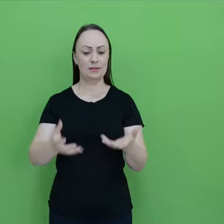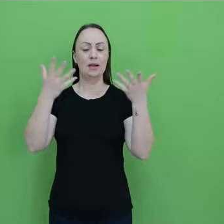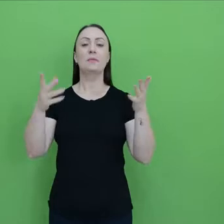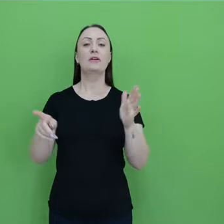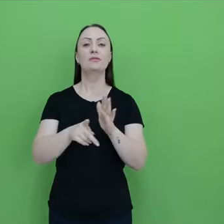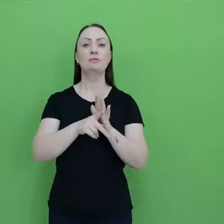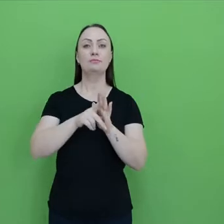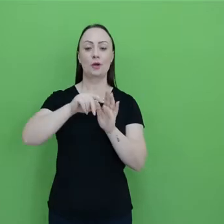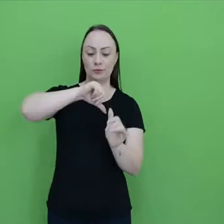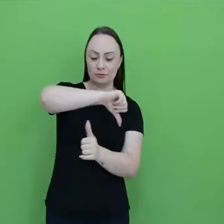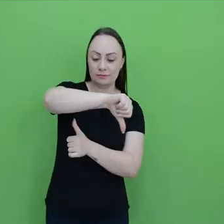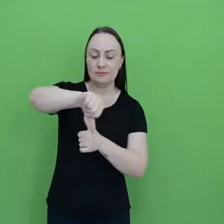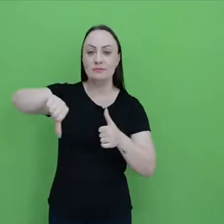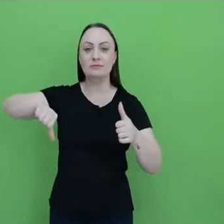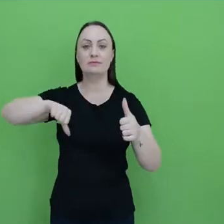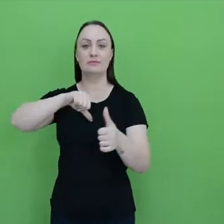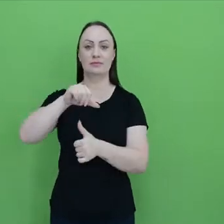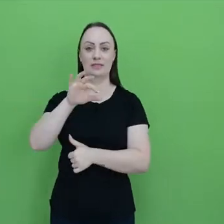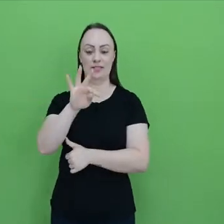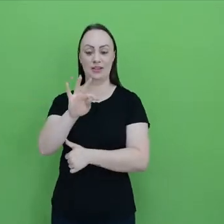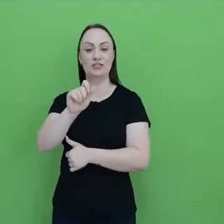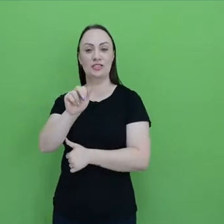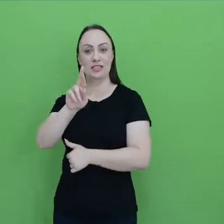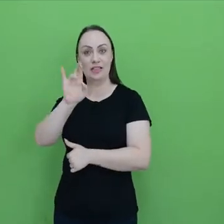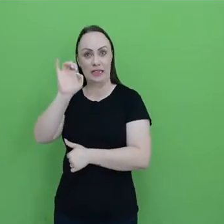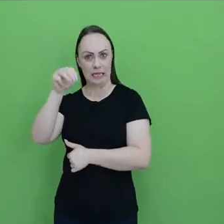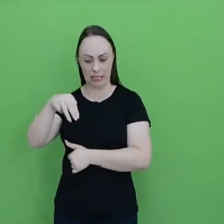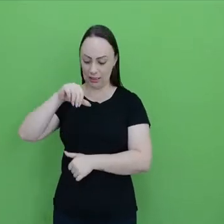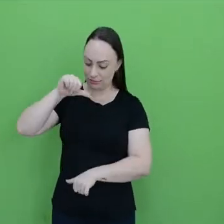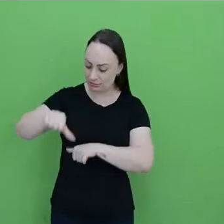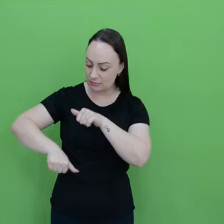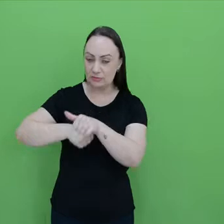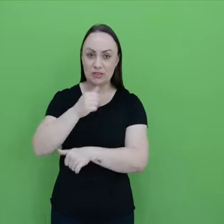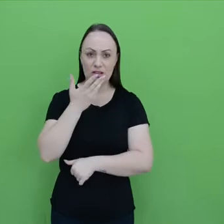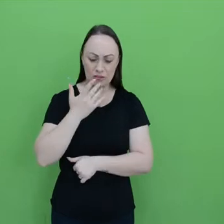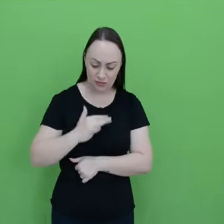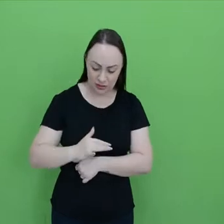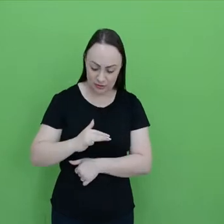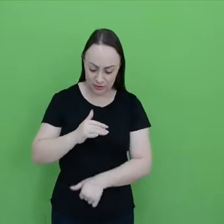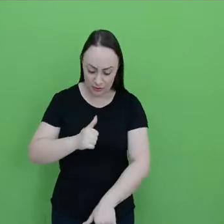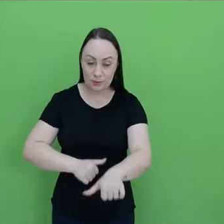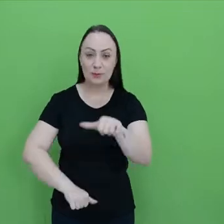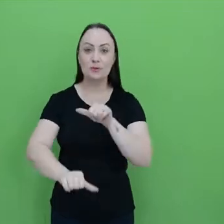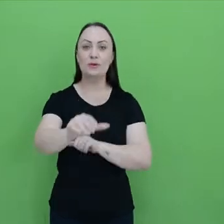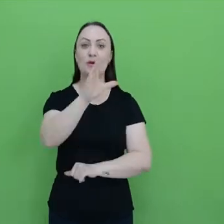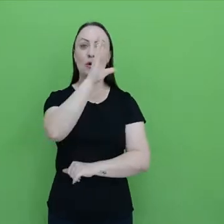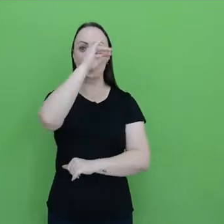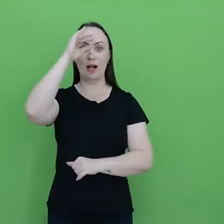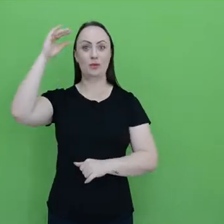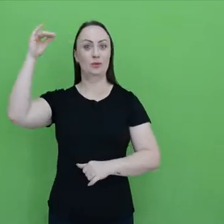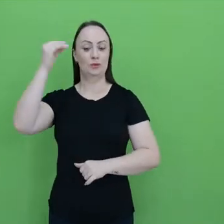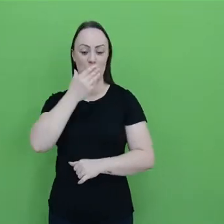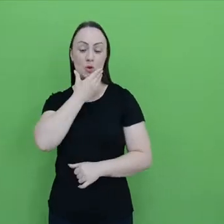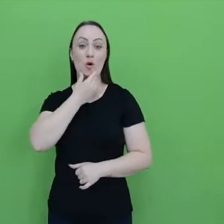Celebravam um rito de passagem. Tarim deixava a infância, transformara-se num homem. Logo viriam